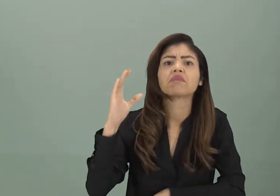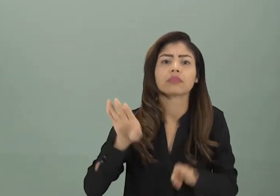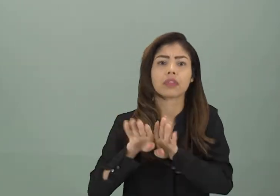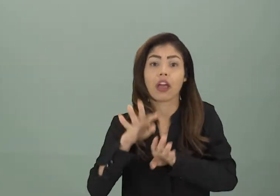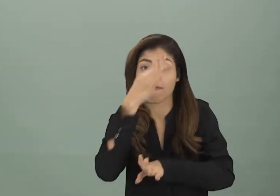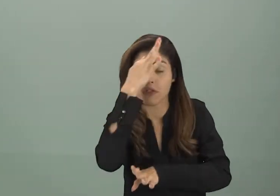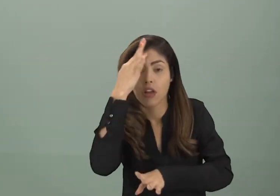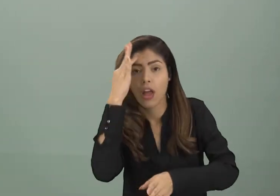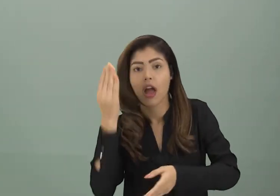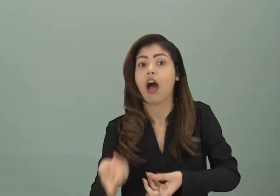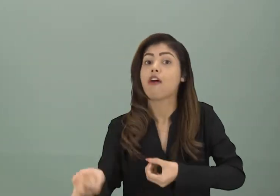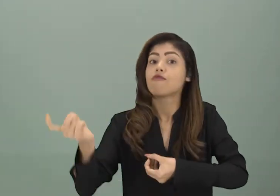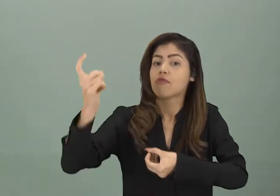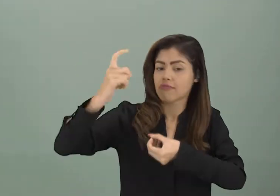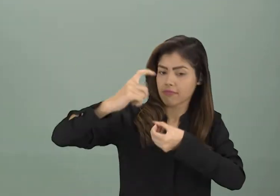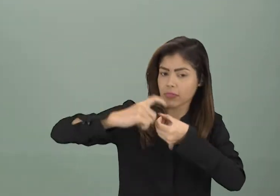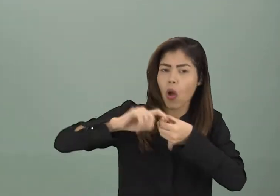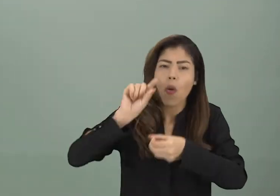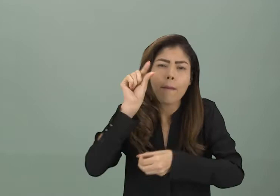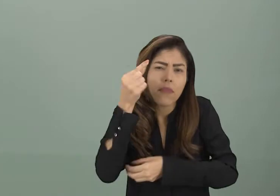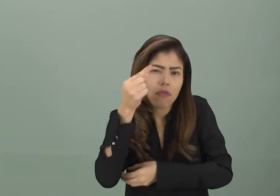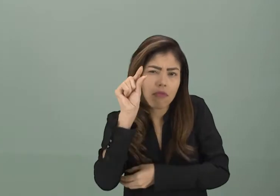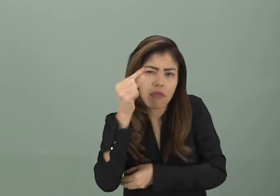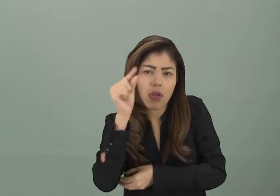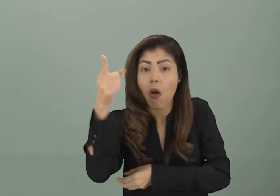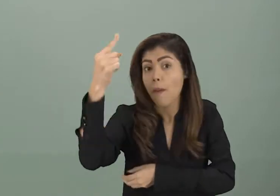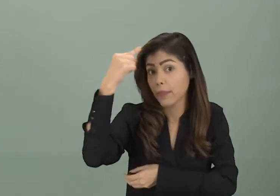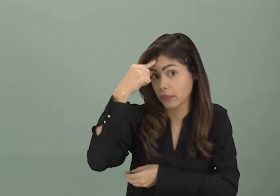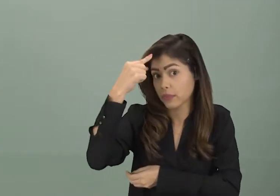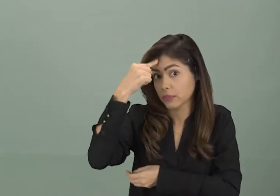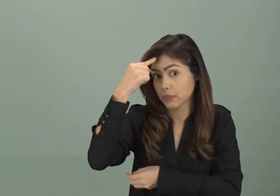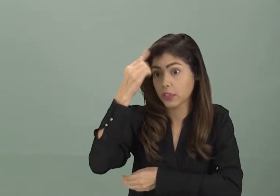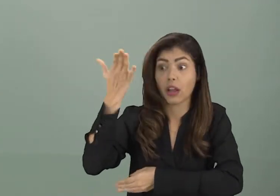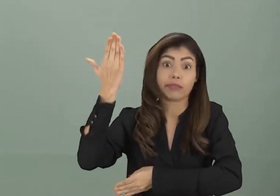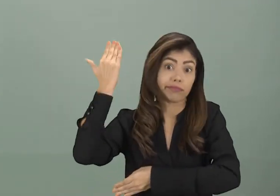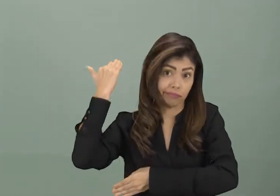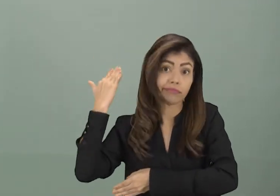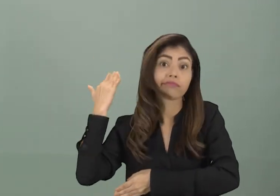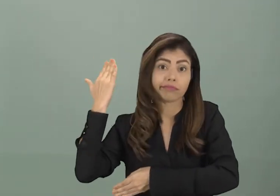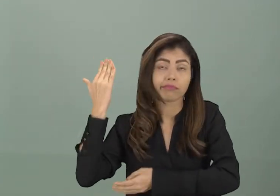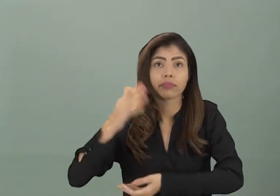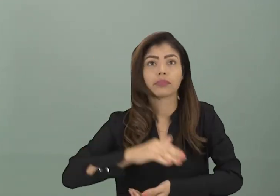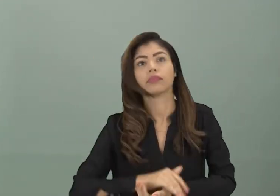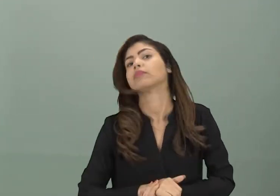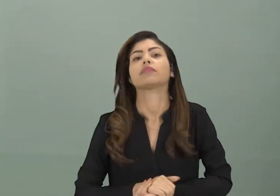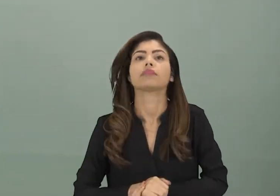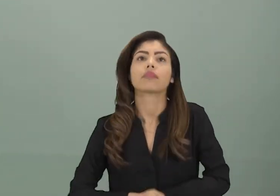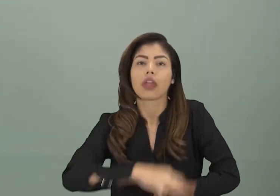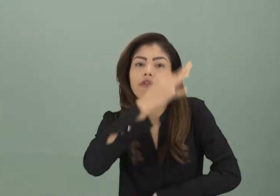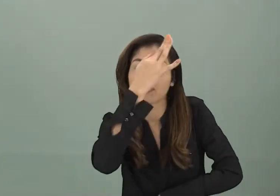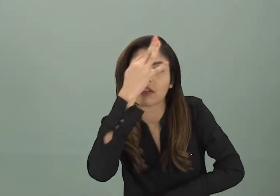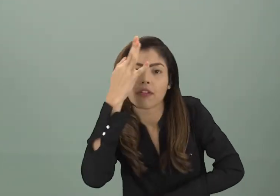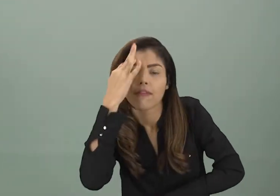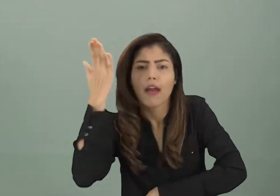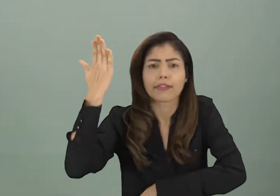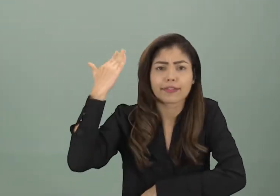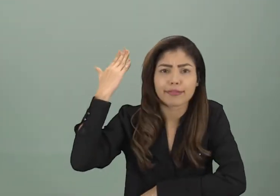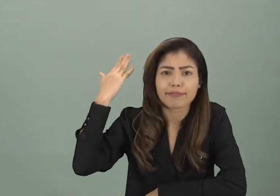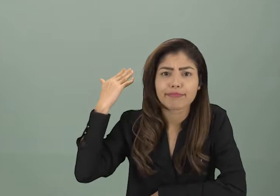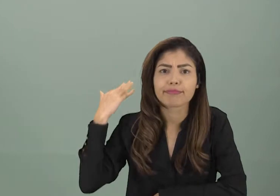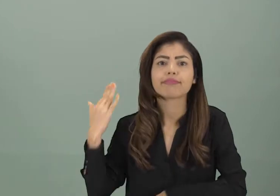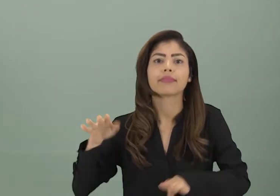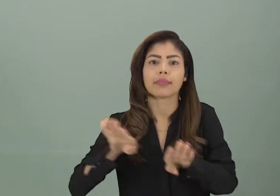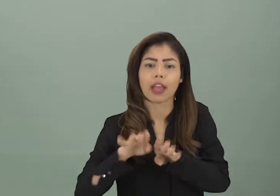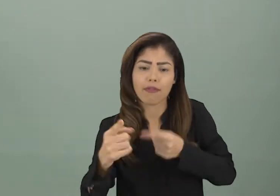a gente vai ter que retomar um pouquinho os pensadores da antiguidade, certo? A filosofia na antiguidade, ela se dava